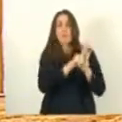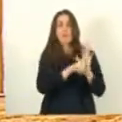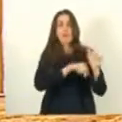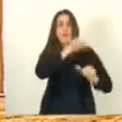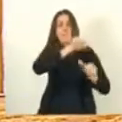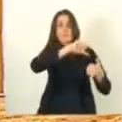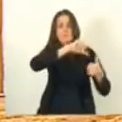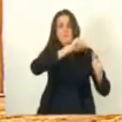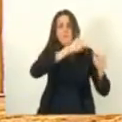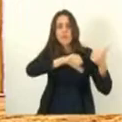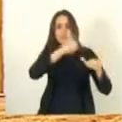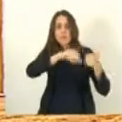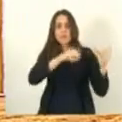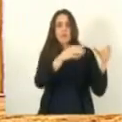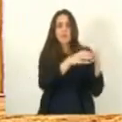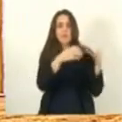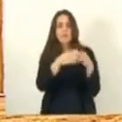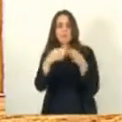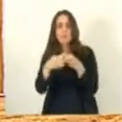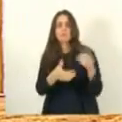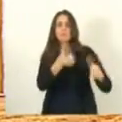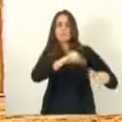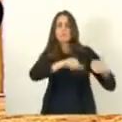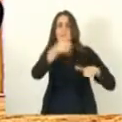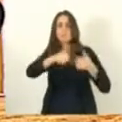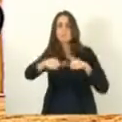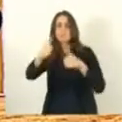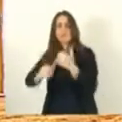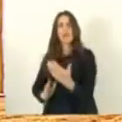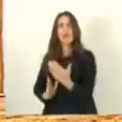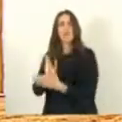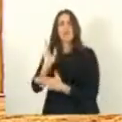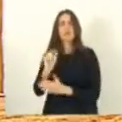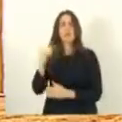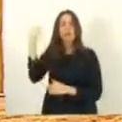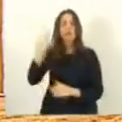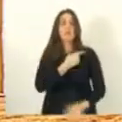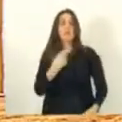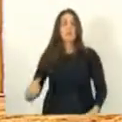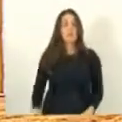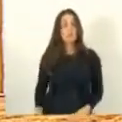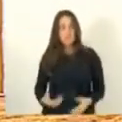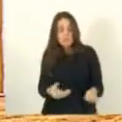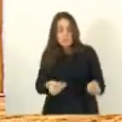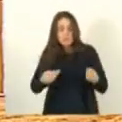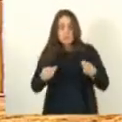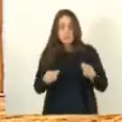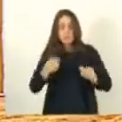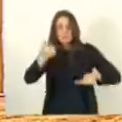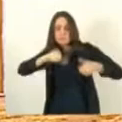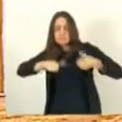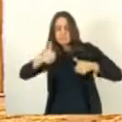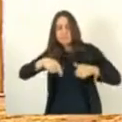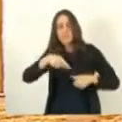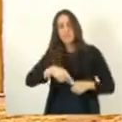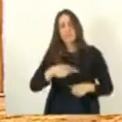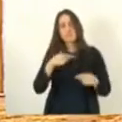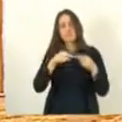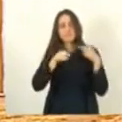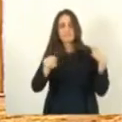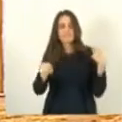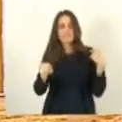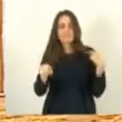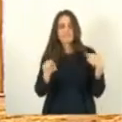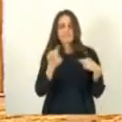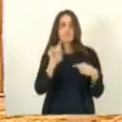as comissões, nós aprovamos, mas aí só o governo é que, na sua imensa sapiência, só os procuradores